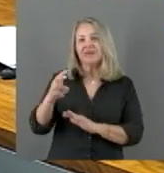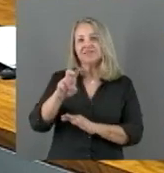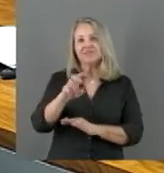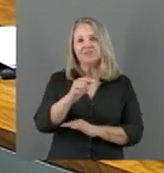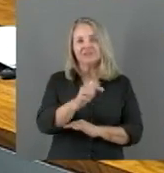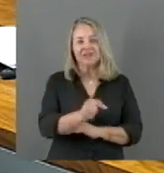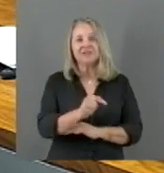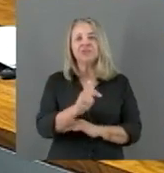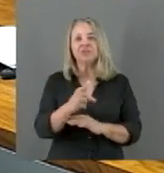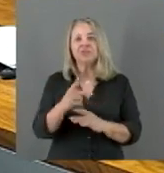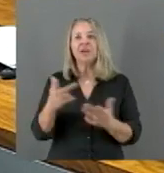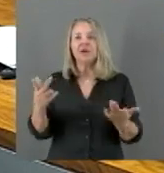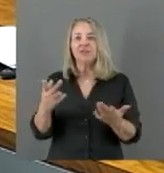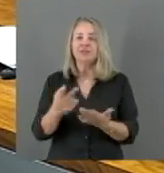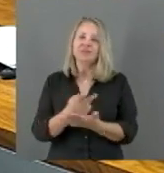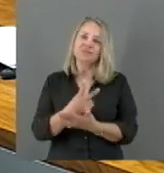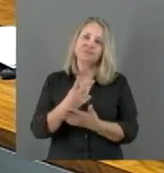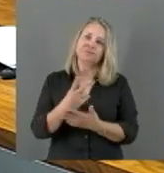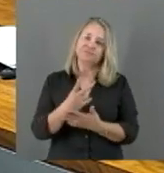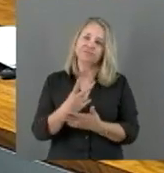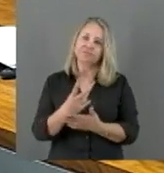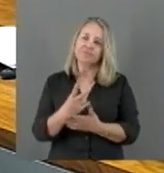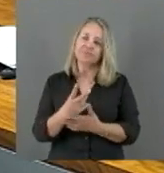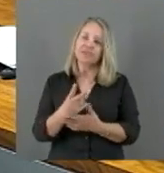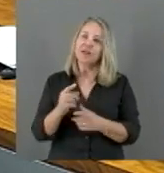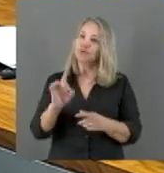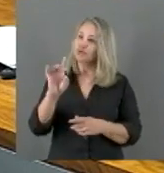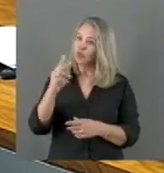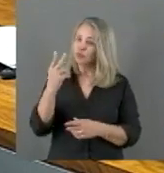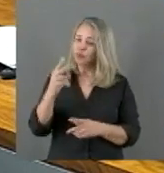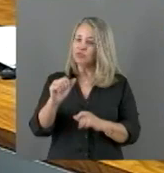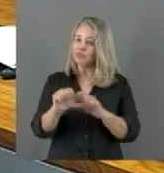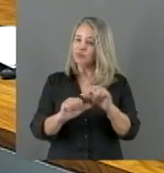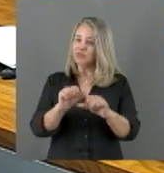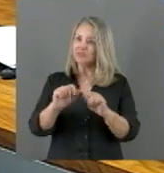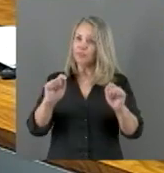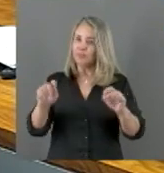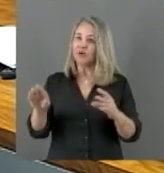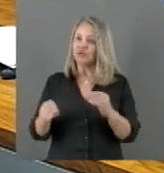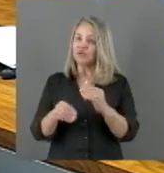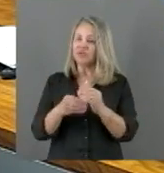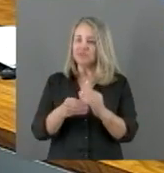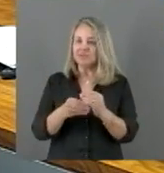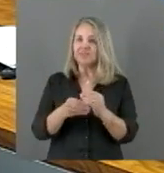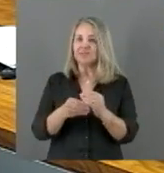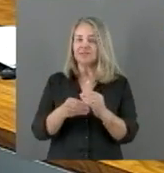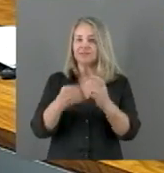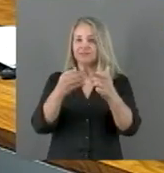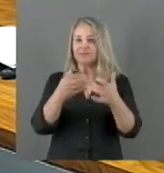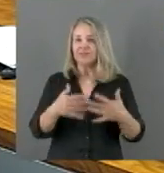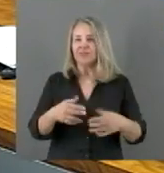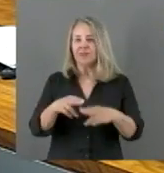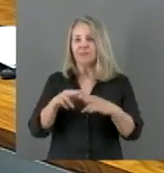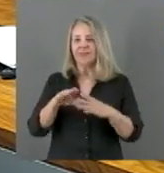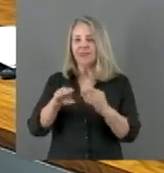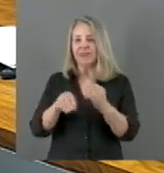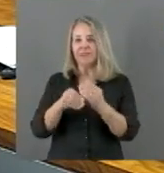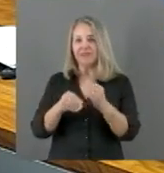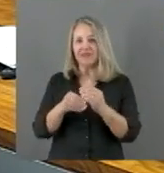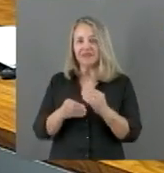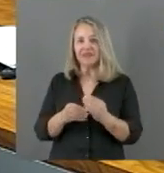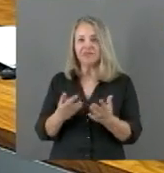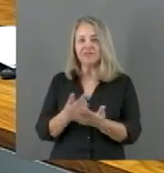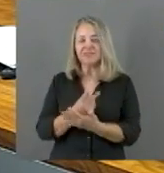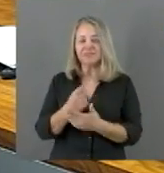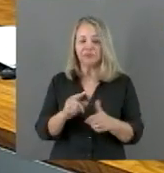desse Parlamento. Apenas duas modificações devem ser implementadas na proposição por via de emenda. A primeira